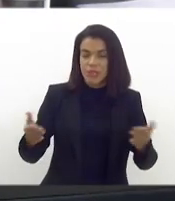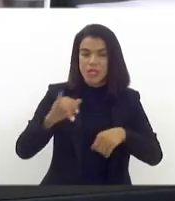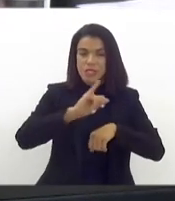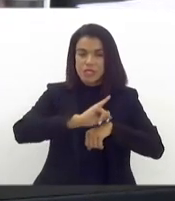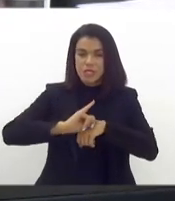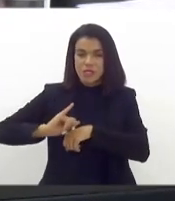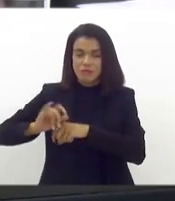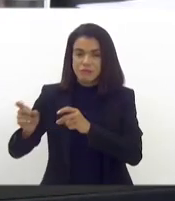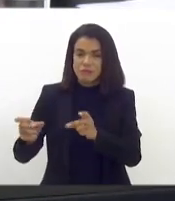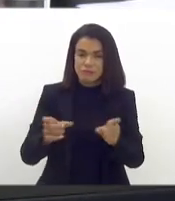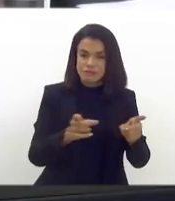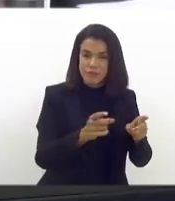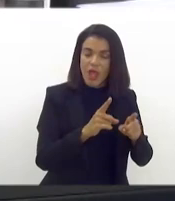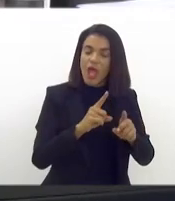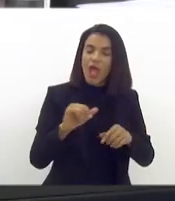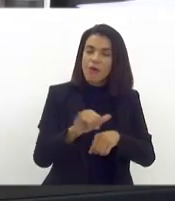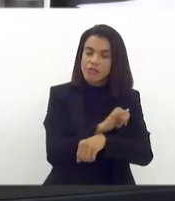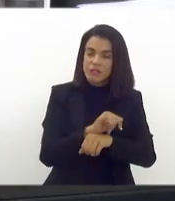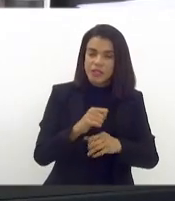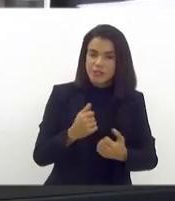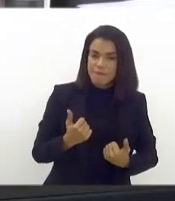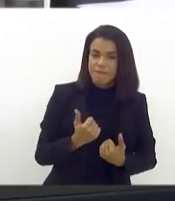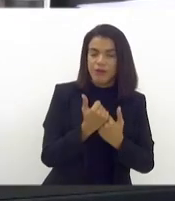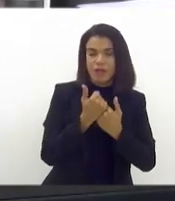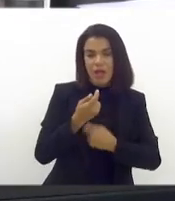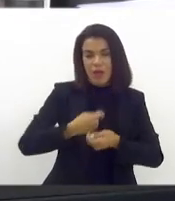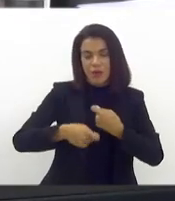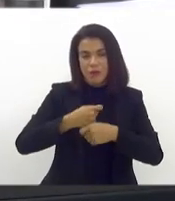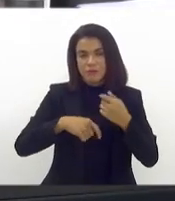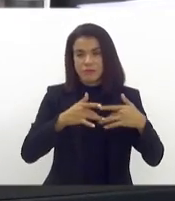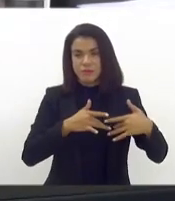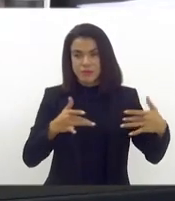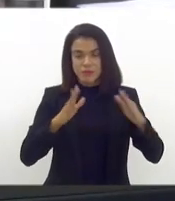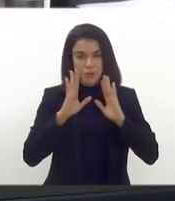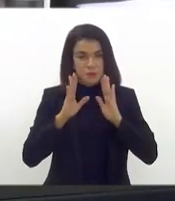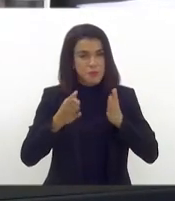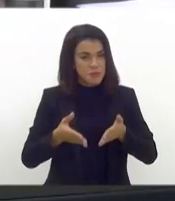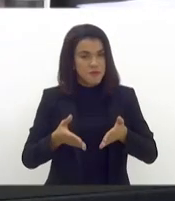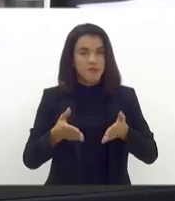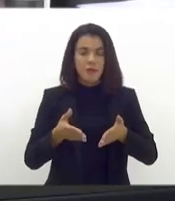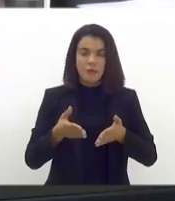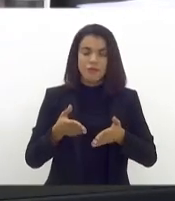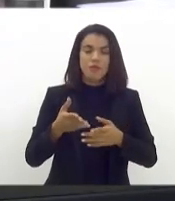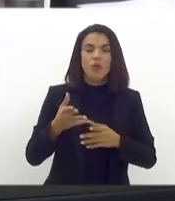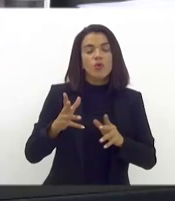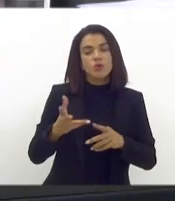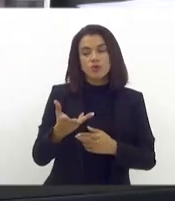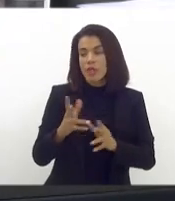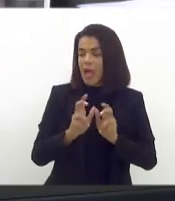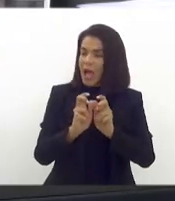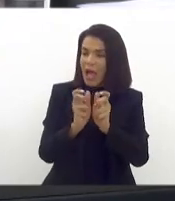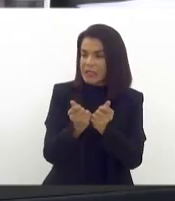desses produtos é uma forma de fortalecer a economia solidária, no caso, especificamente, os artesãos e